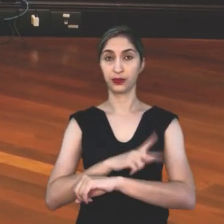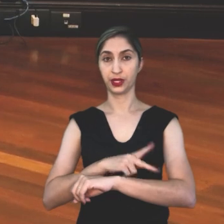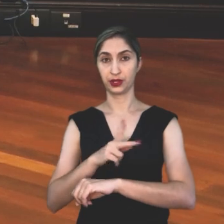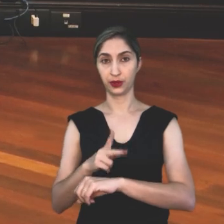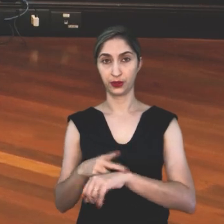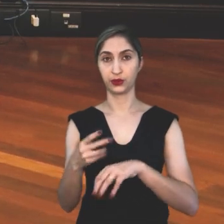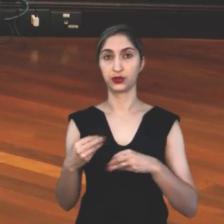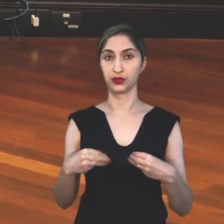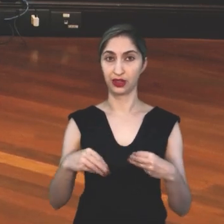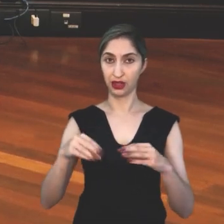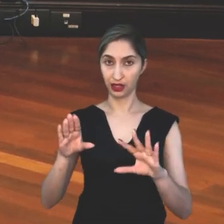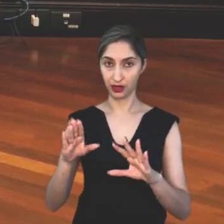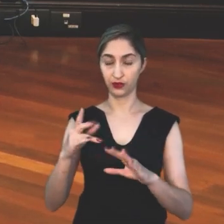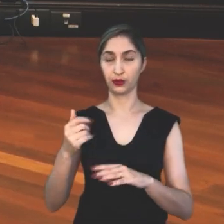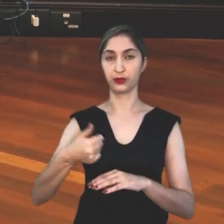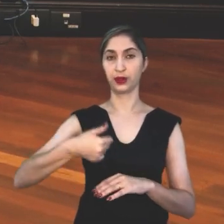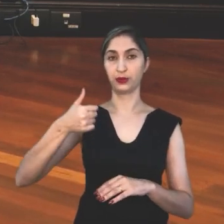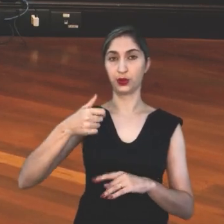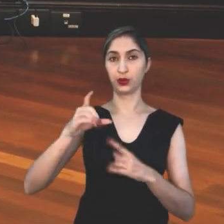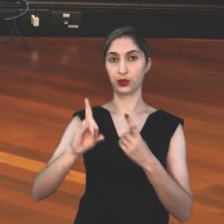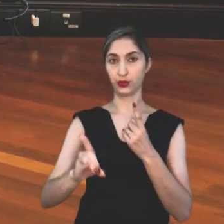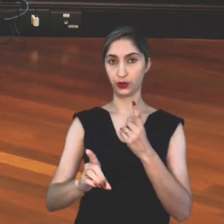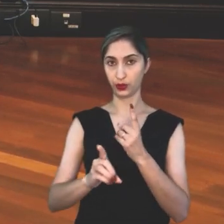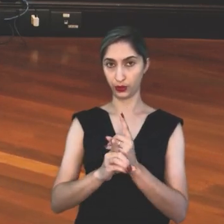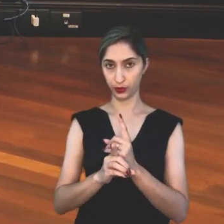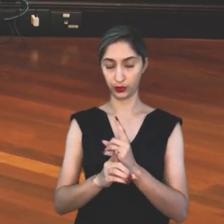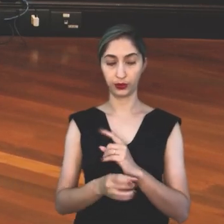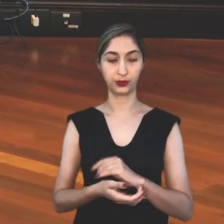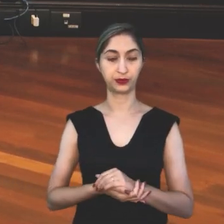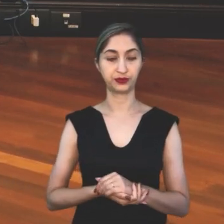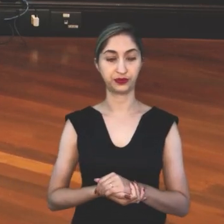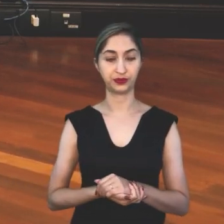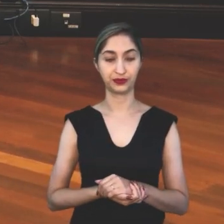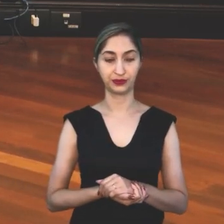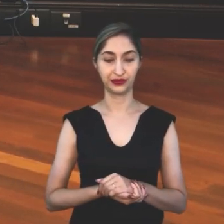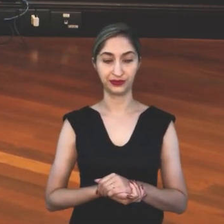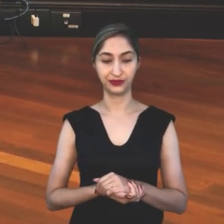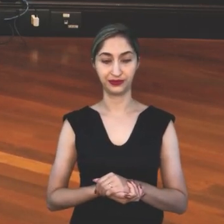Então, esse aqui é o kit pedagógico que a gente leva, né, a cada primeiro encontro.